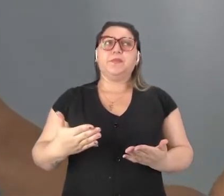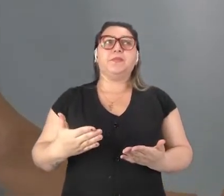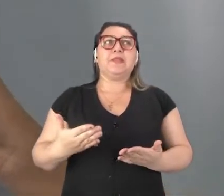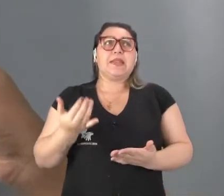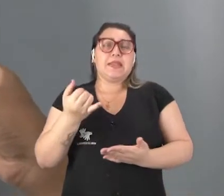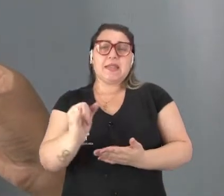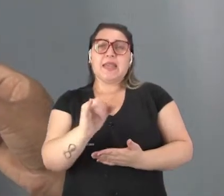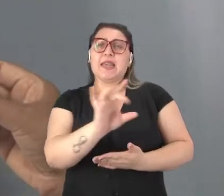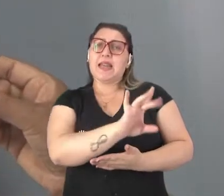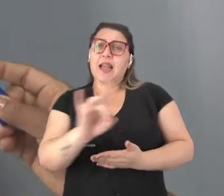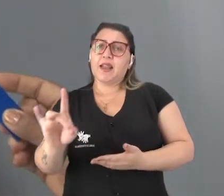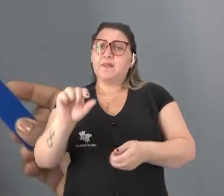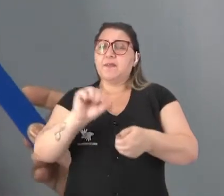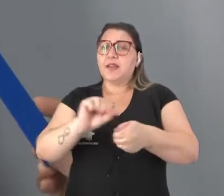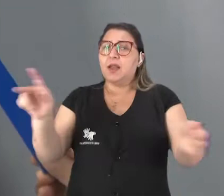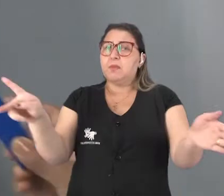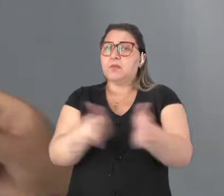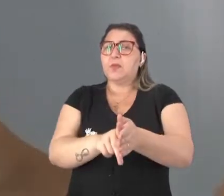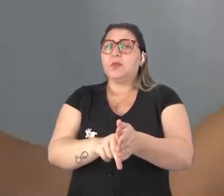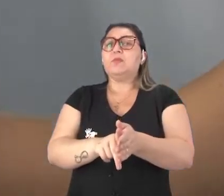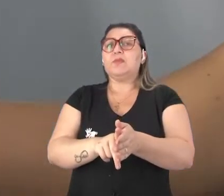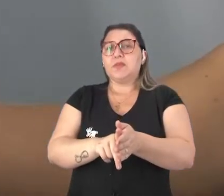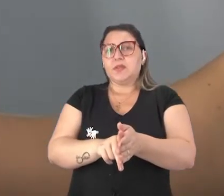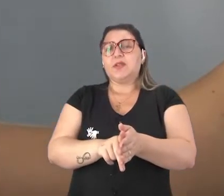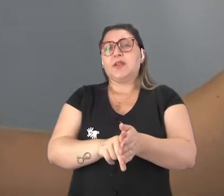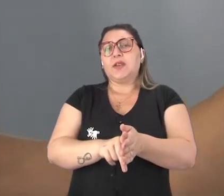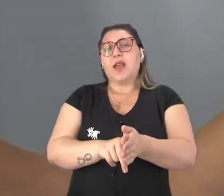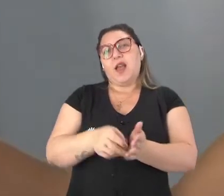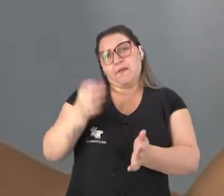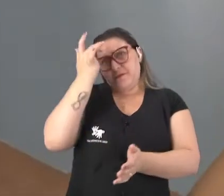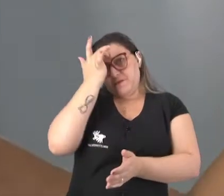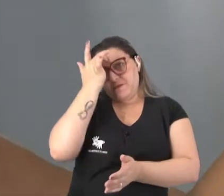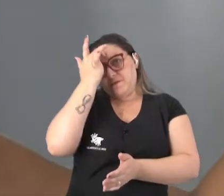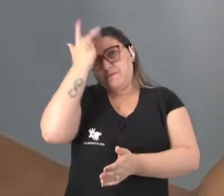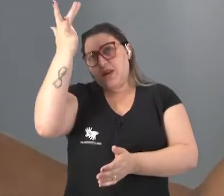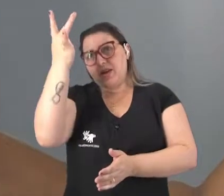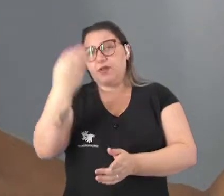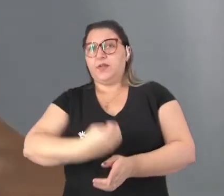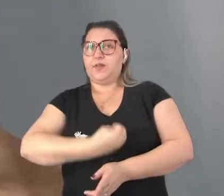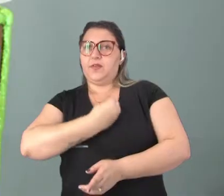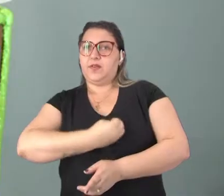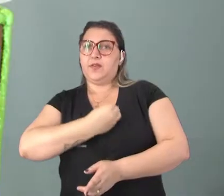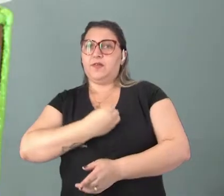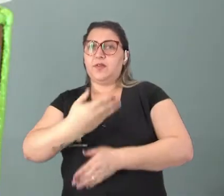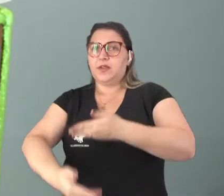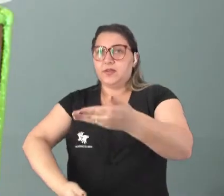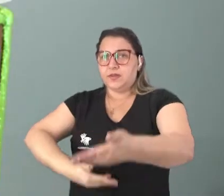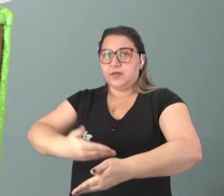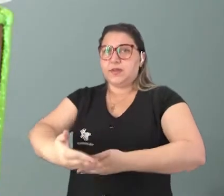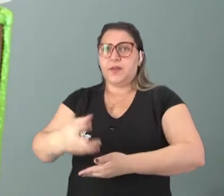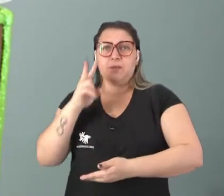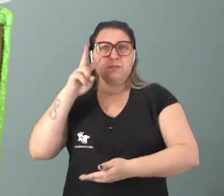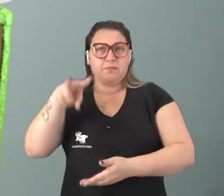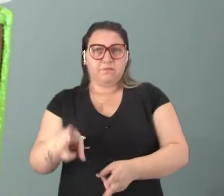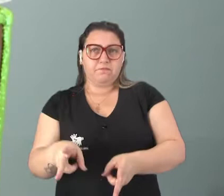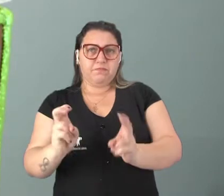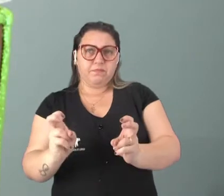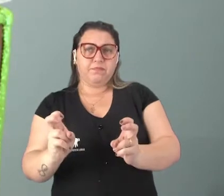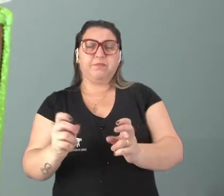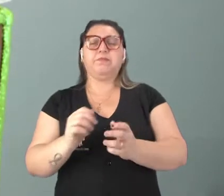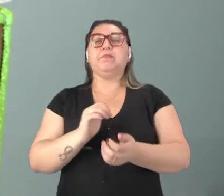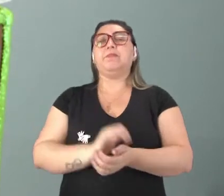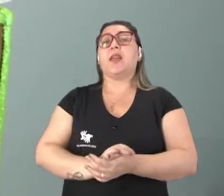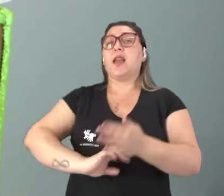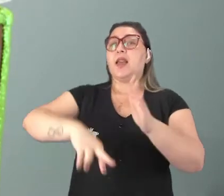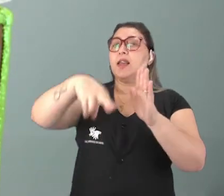Se cada um fizer a sua parte, fica mais fácil conviver. Viram só? Então,